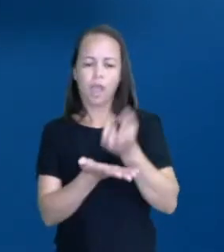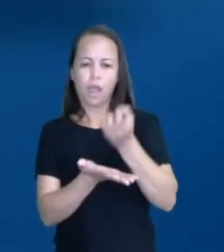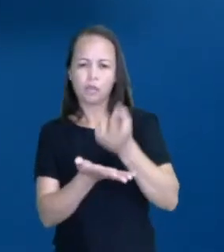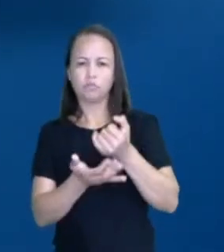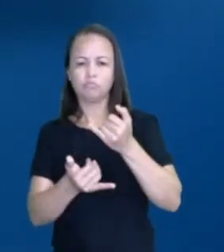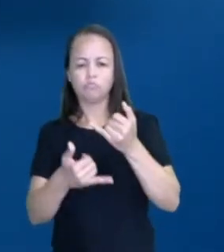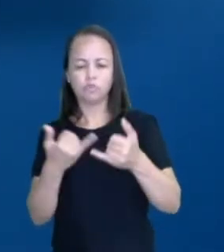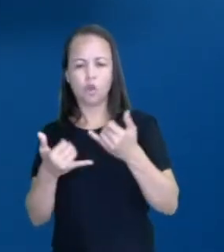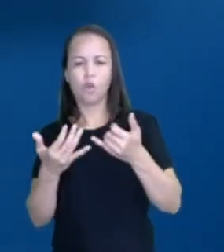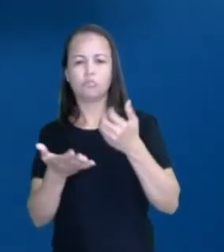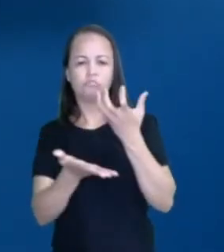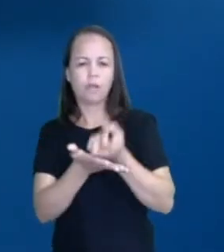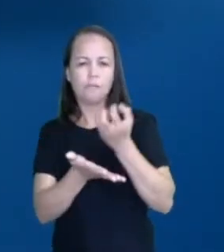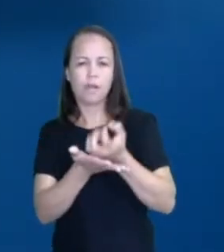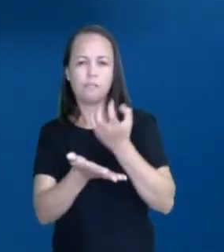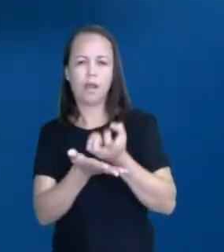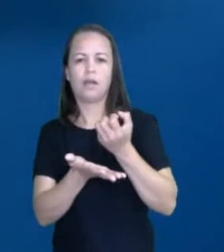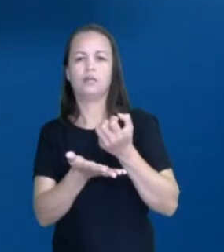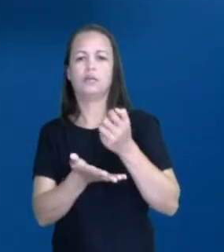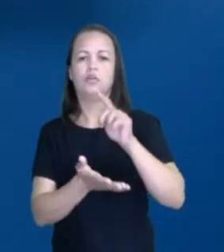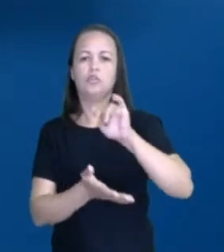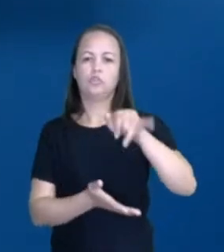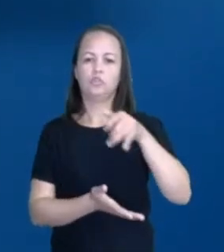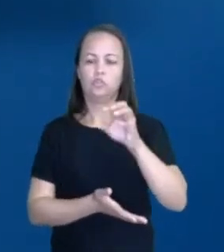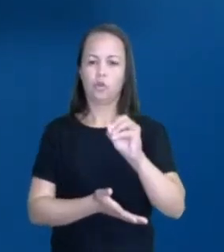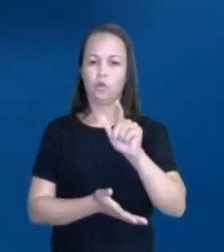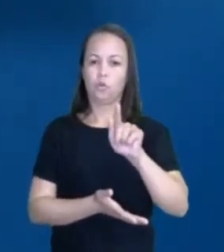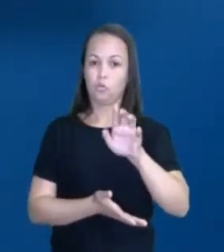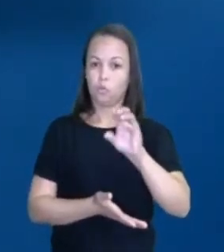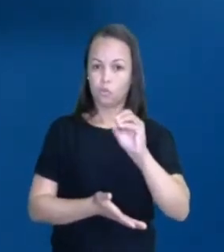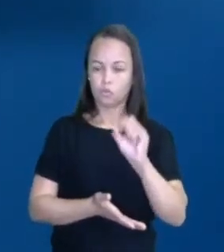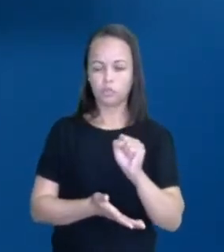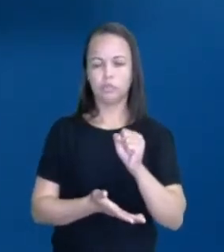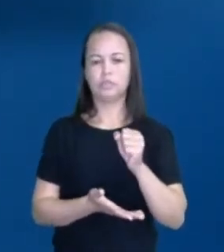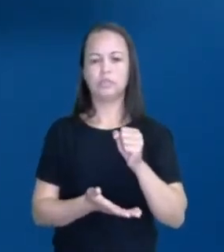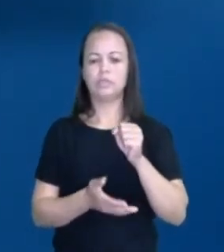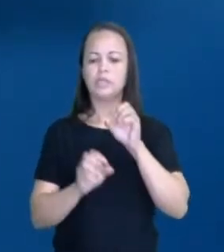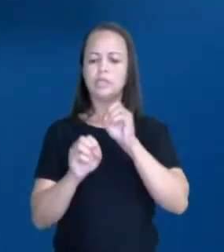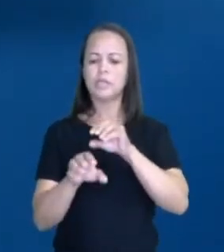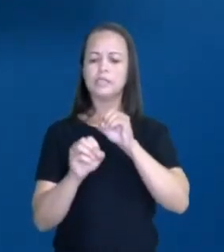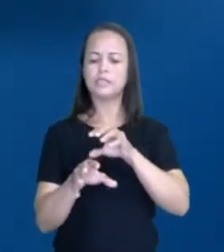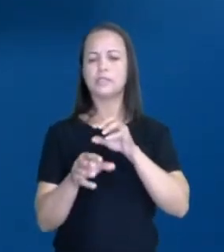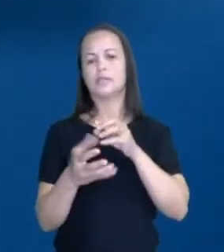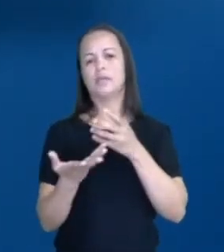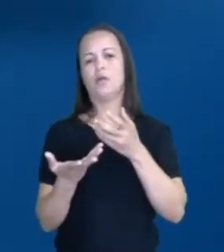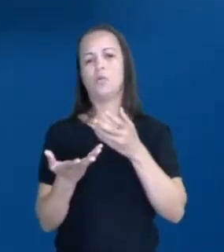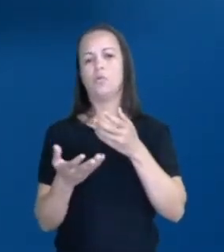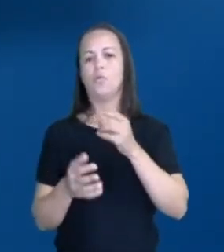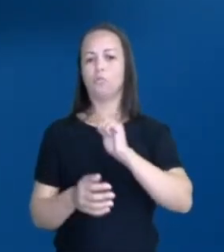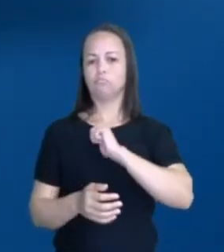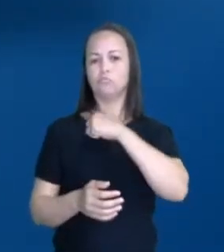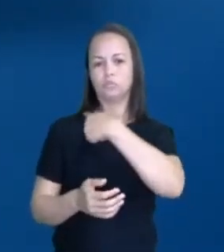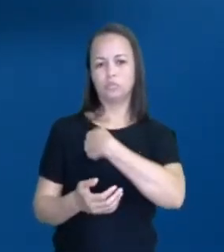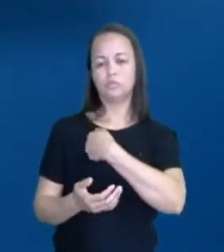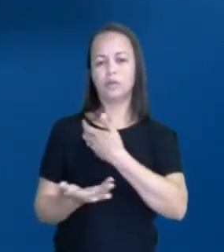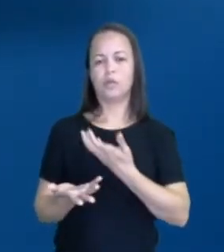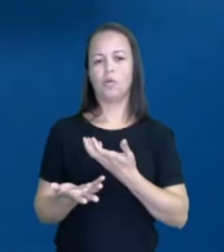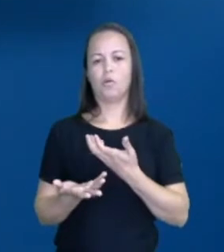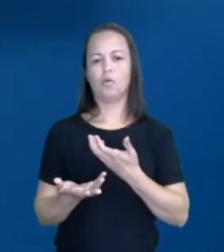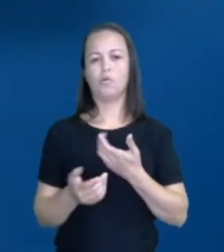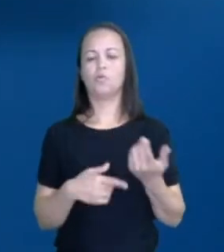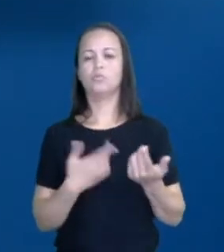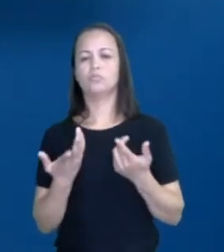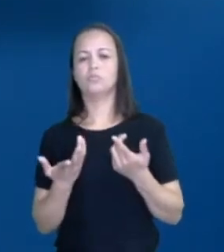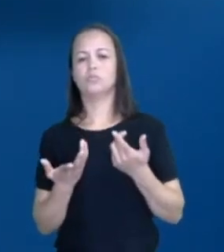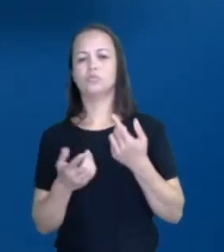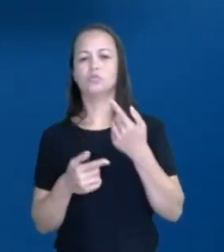celular, tem muitos joguinhos hoje para celular que ensinam o idioma. Um dos jogos que eu